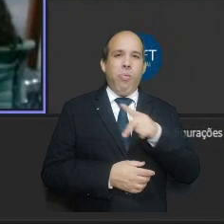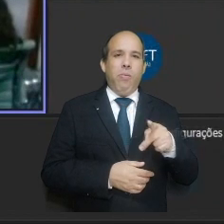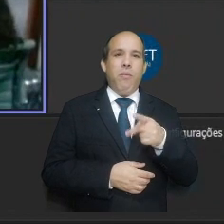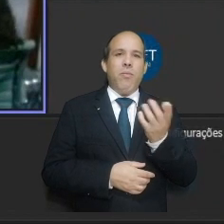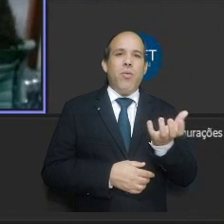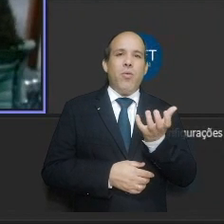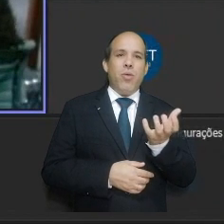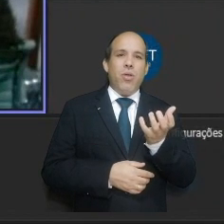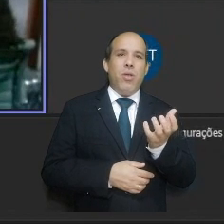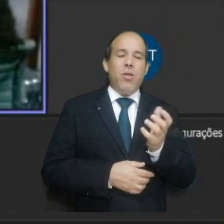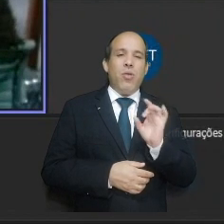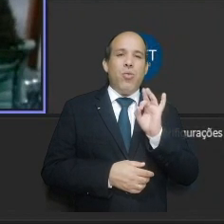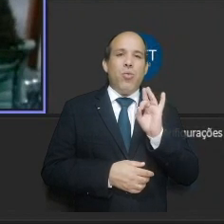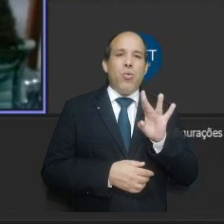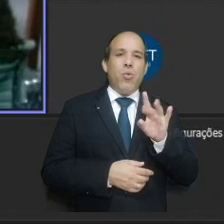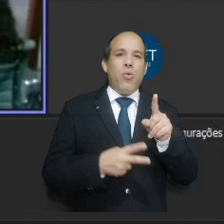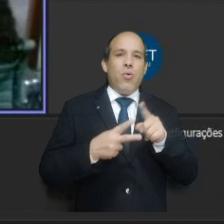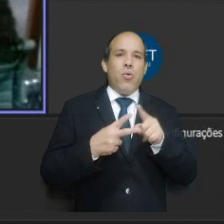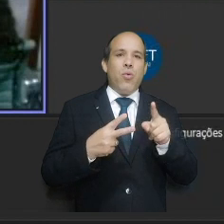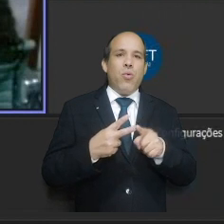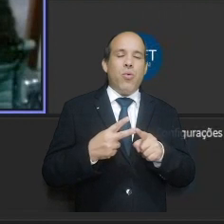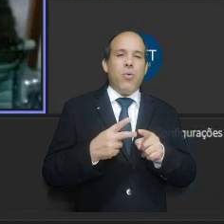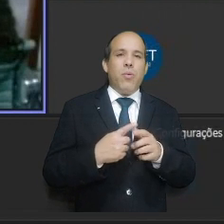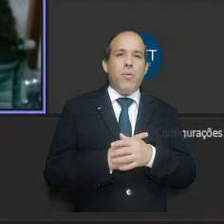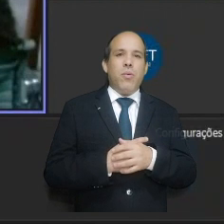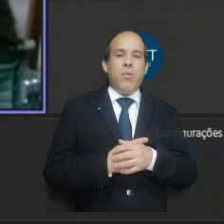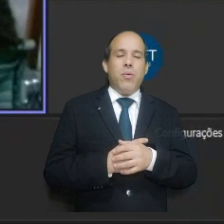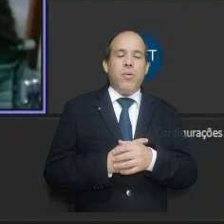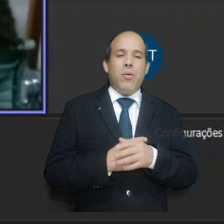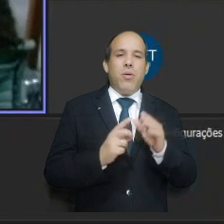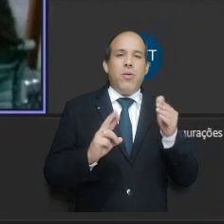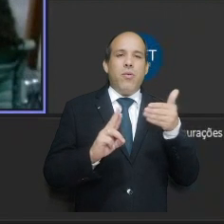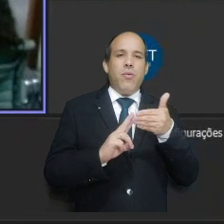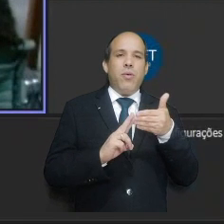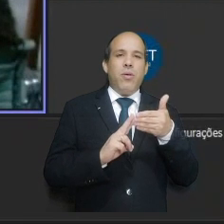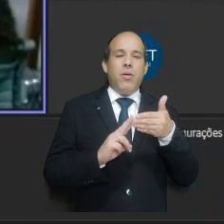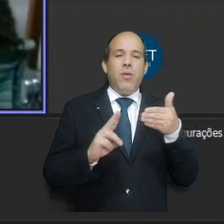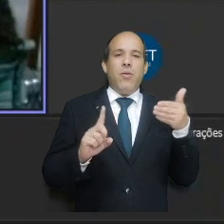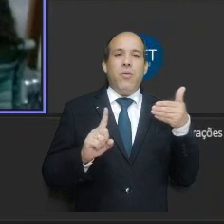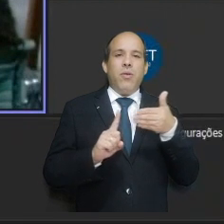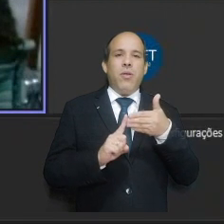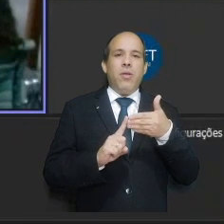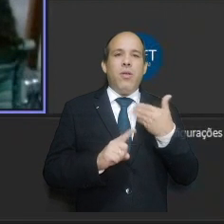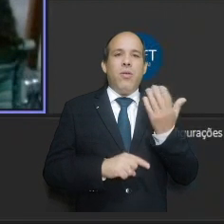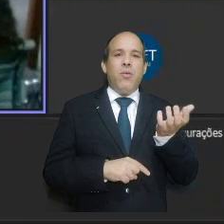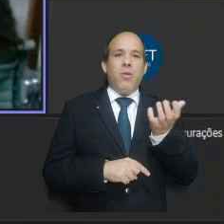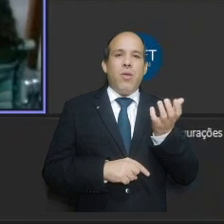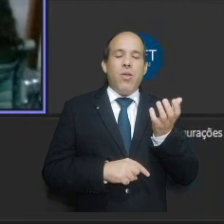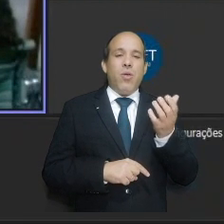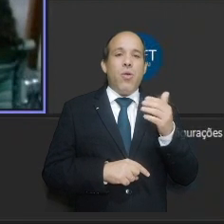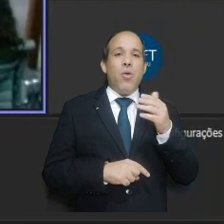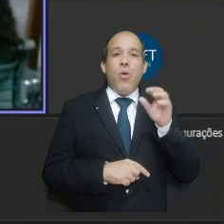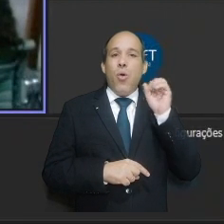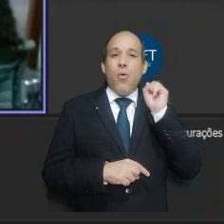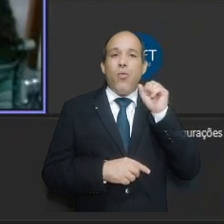senhor presidente, até que eu gostaria de só fazer aqui duas referências. Até que eu gostaria de ouvir